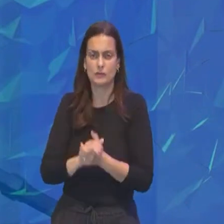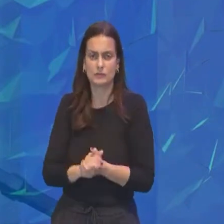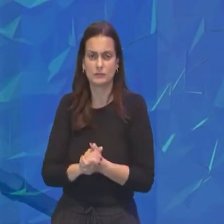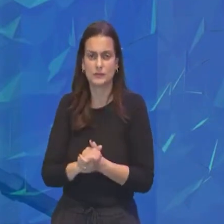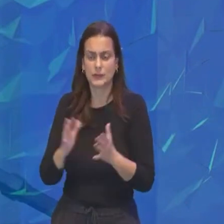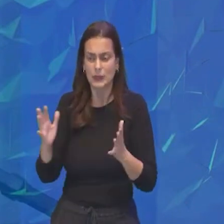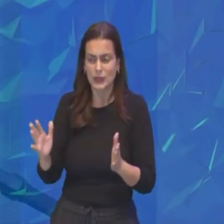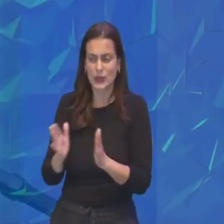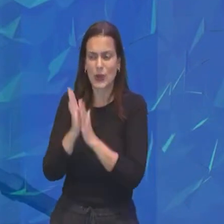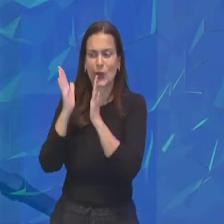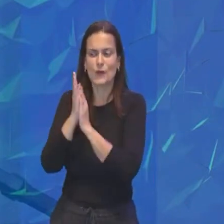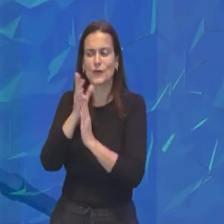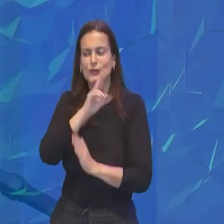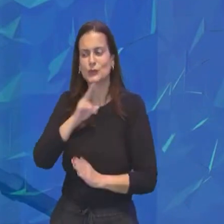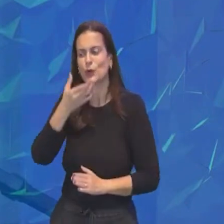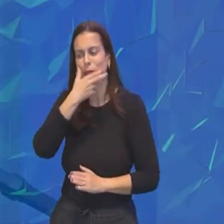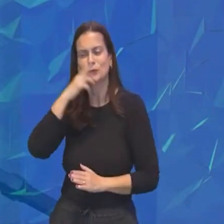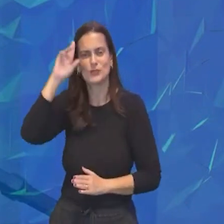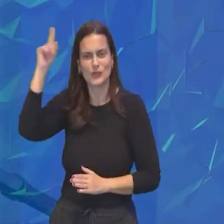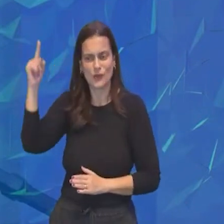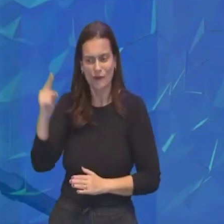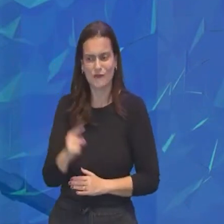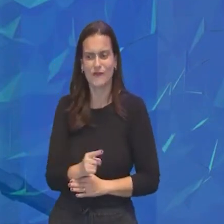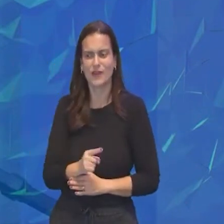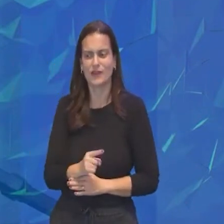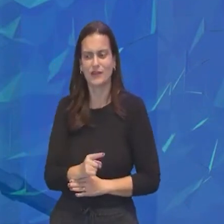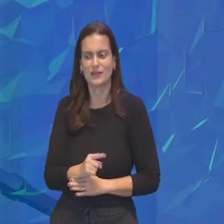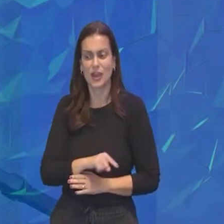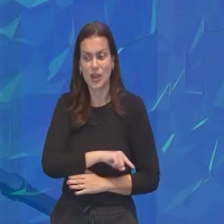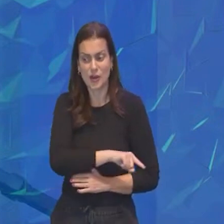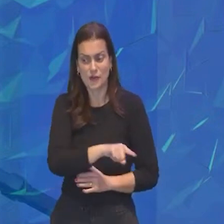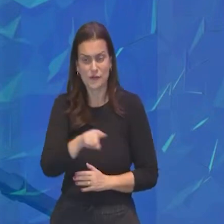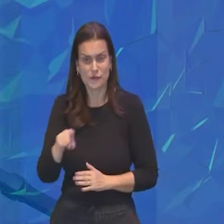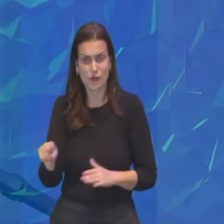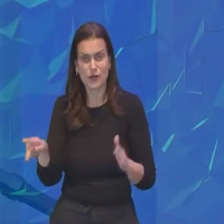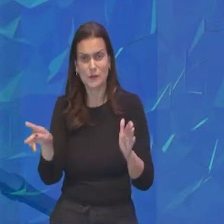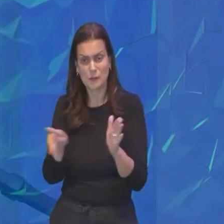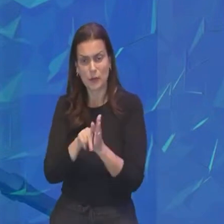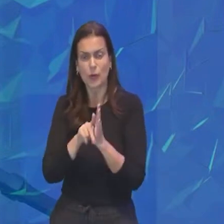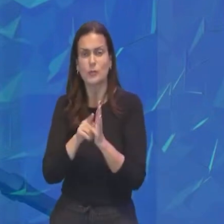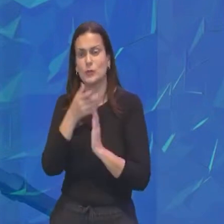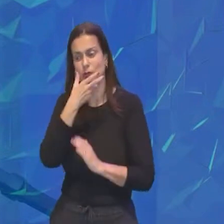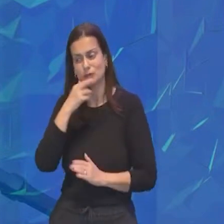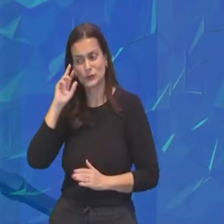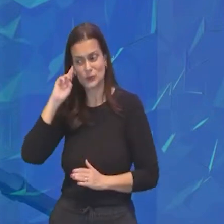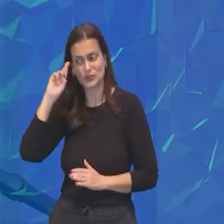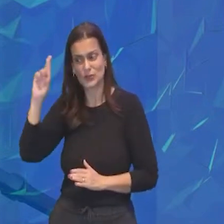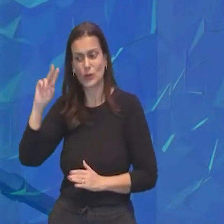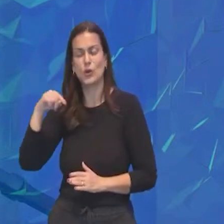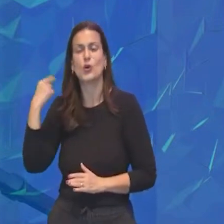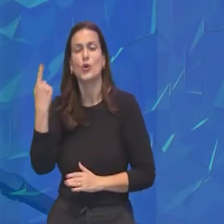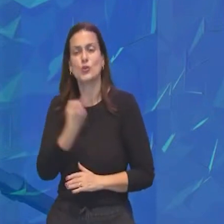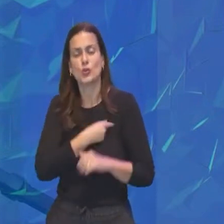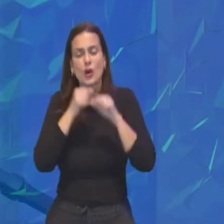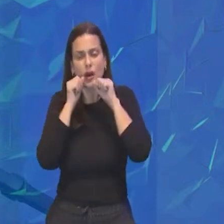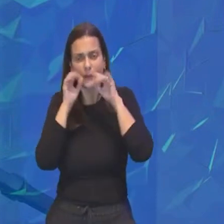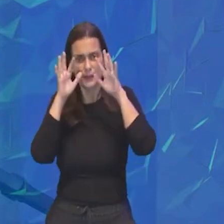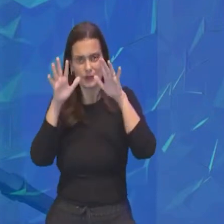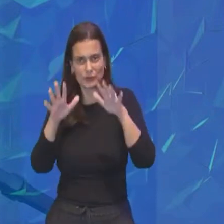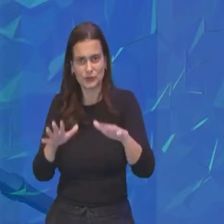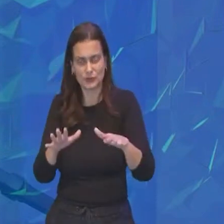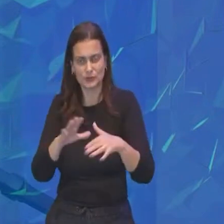Bendito que vem em nome do Senhor. A vós outros da casa do Senhor, nós vos abençoamos.